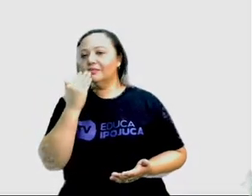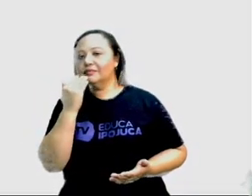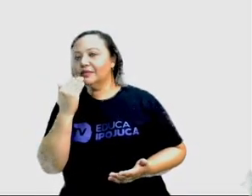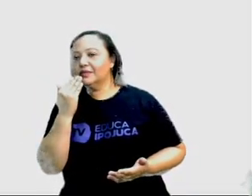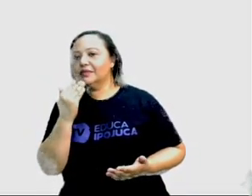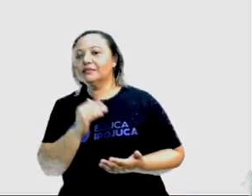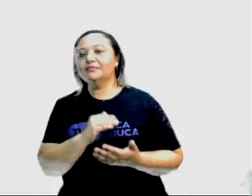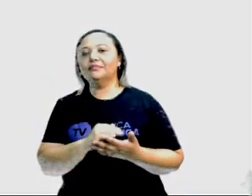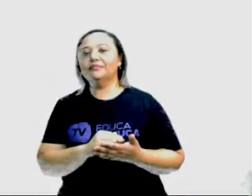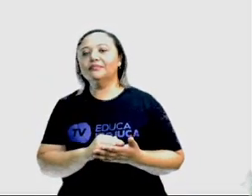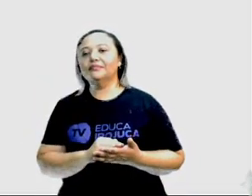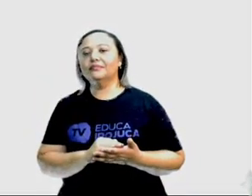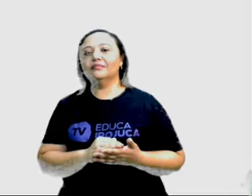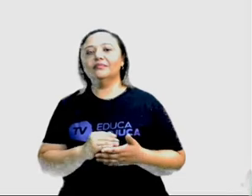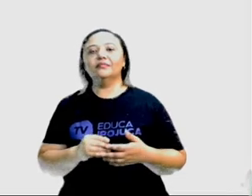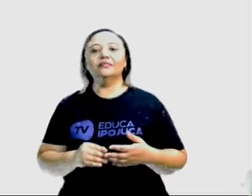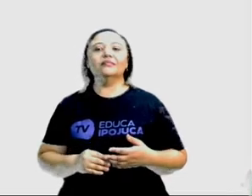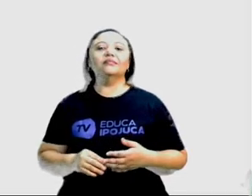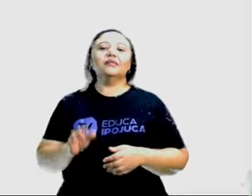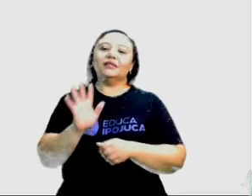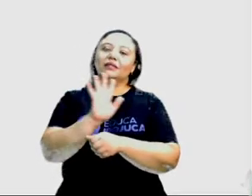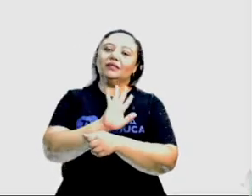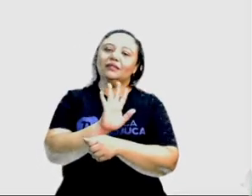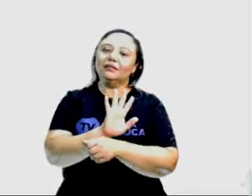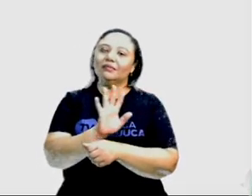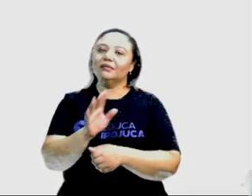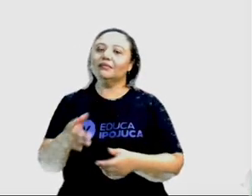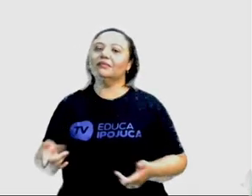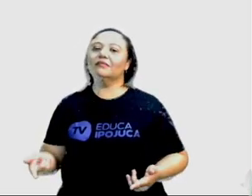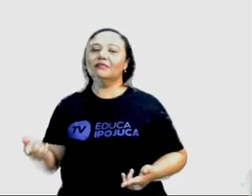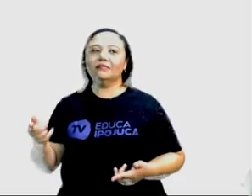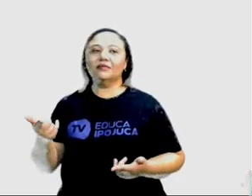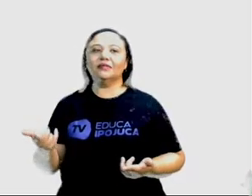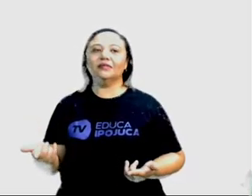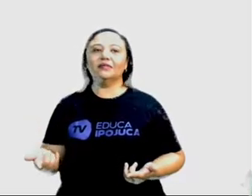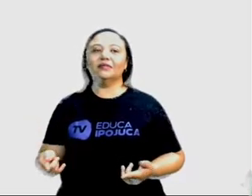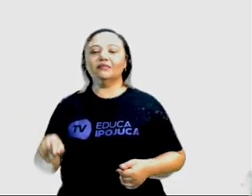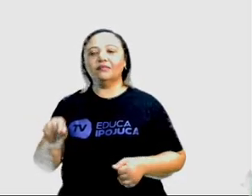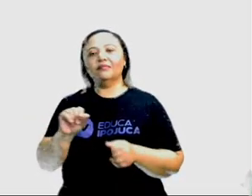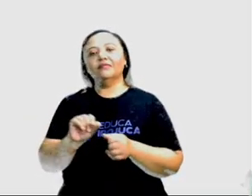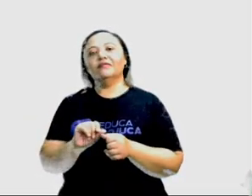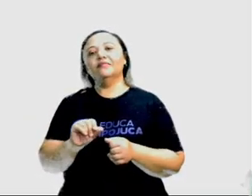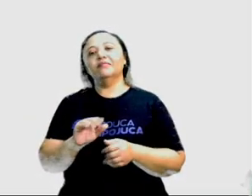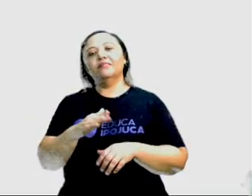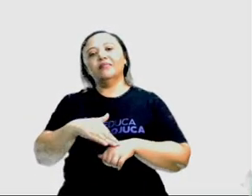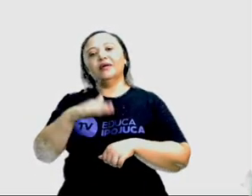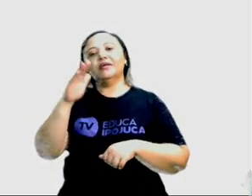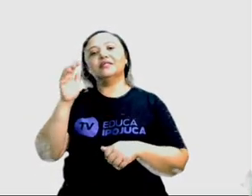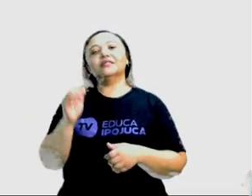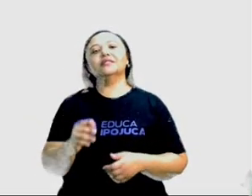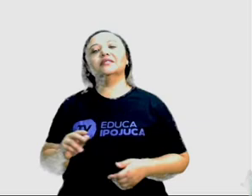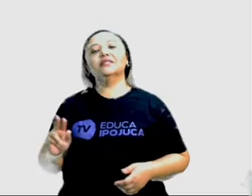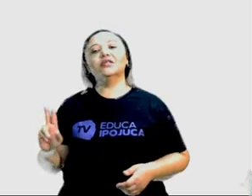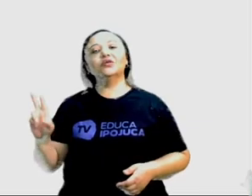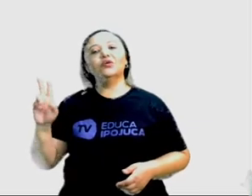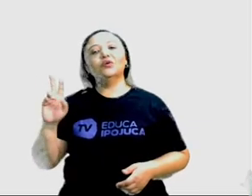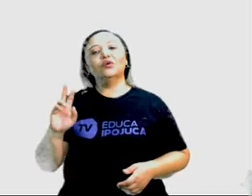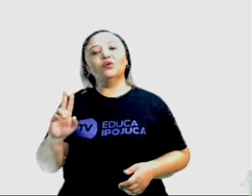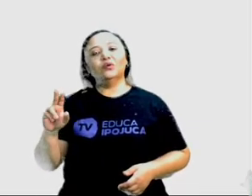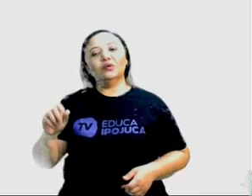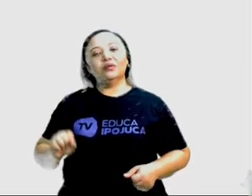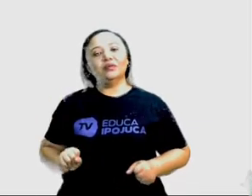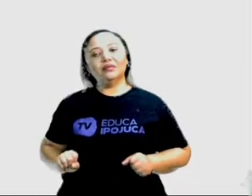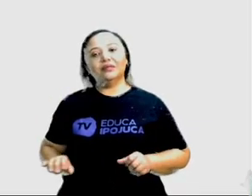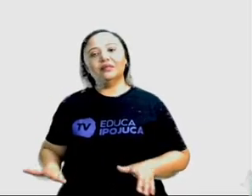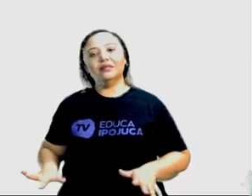outras coisas como cinema, outras coisas que eles vão pesquisando. Aí veja o que mais foi gasto aí. Qual mais, o consumo foi mais para